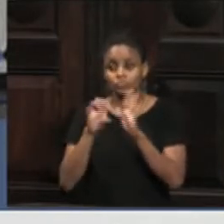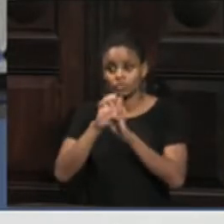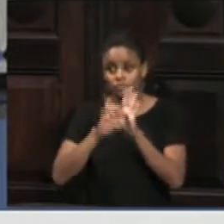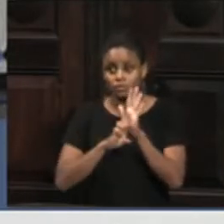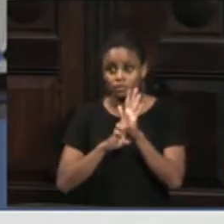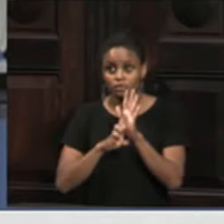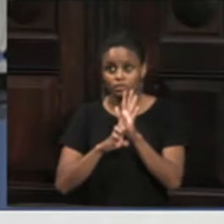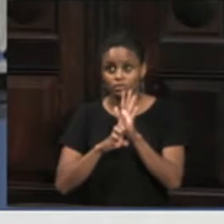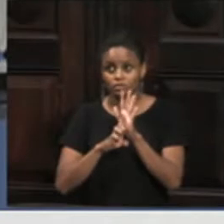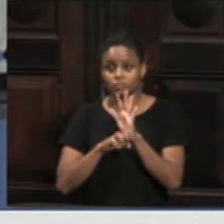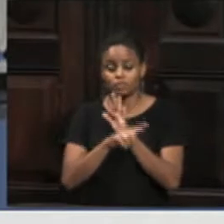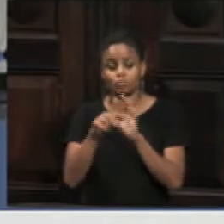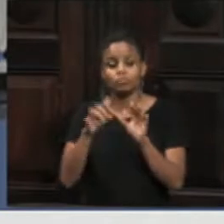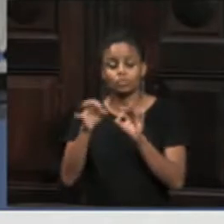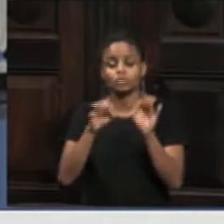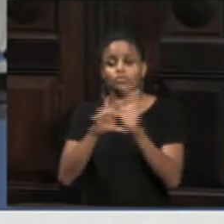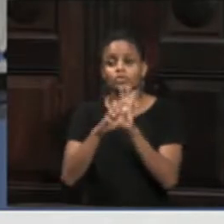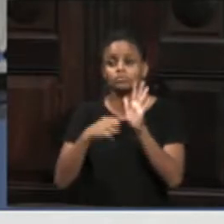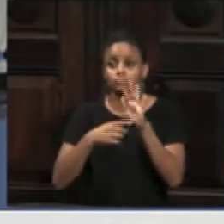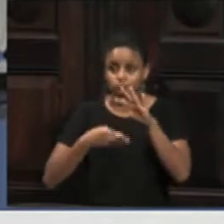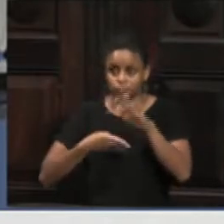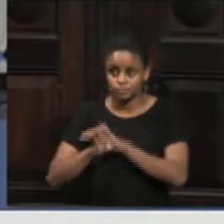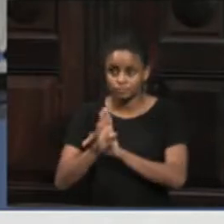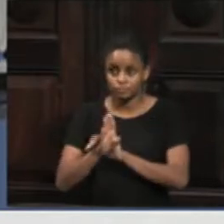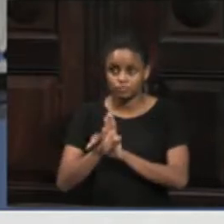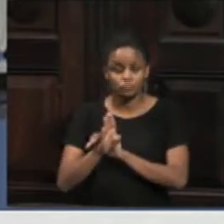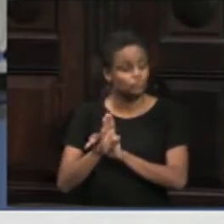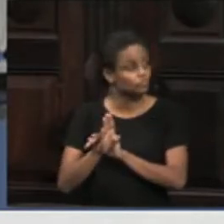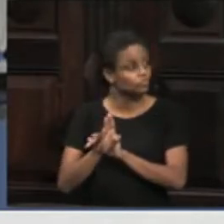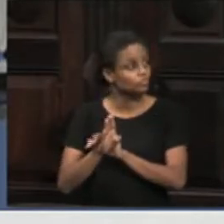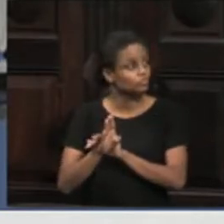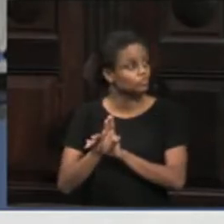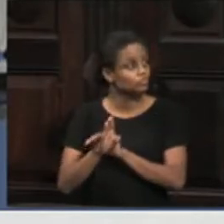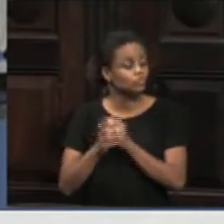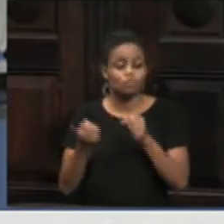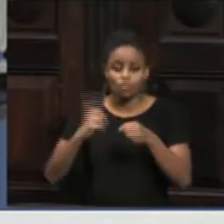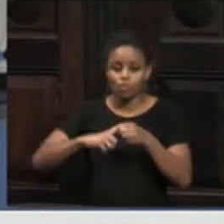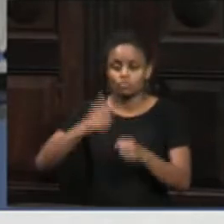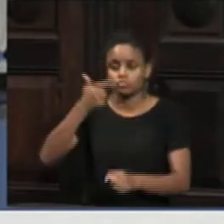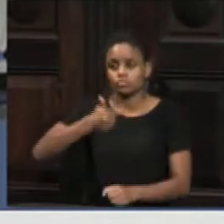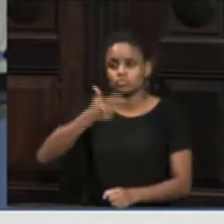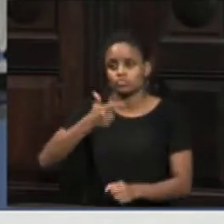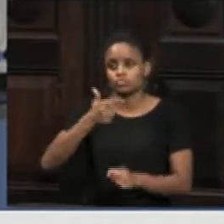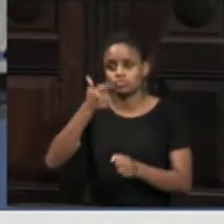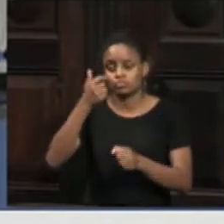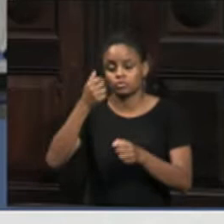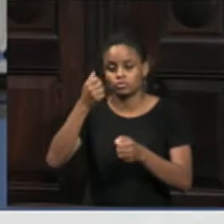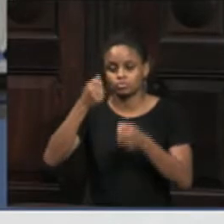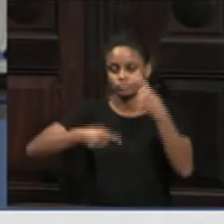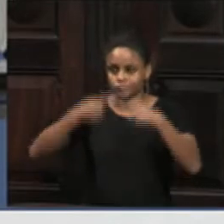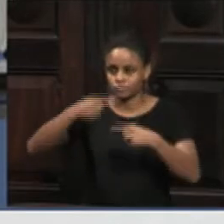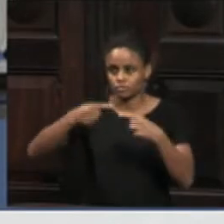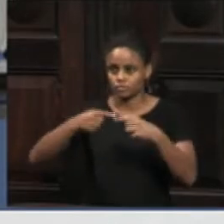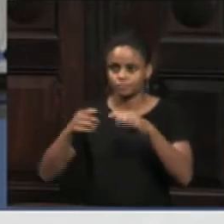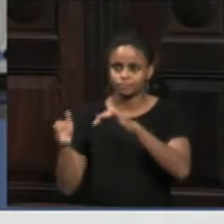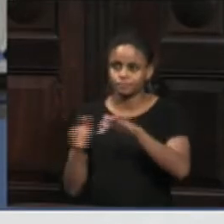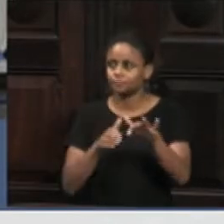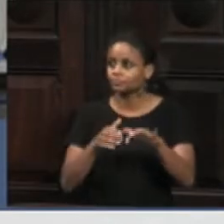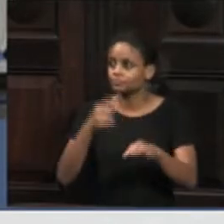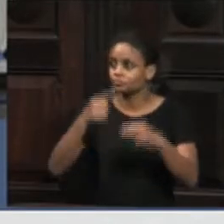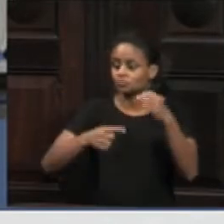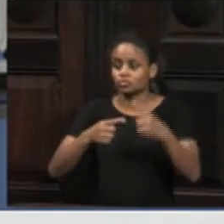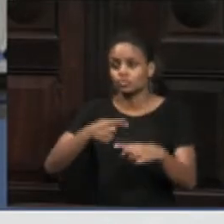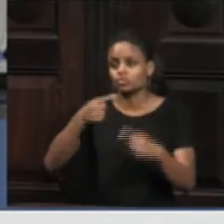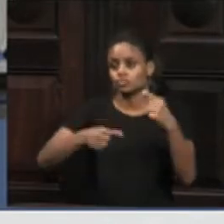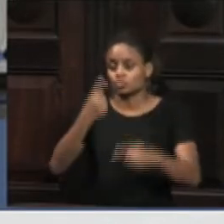estão. Aprovado. Vai a redação do vencido para a segunda discussão. Em discussão única, projeto de